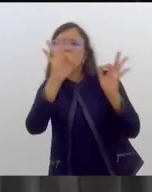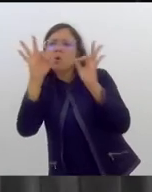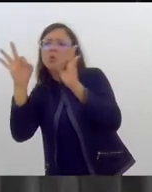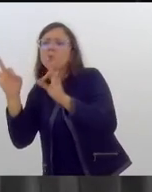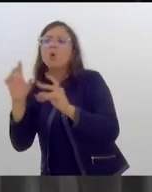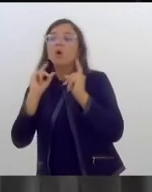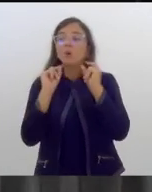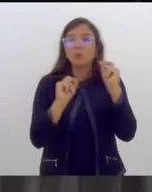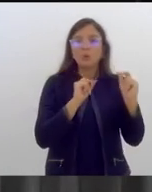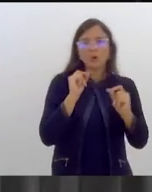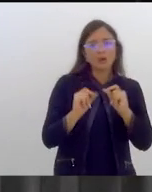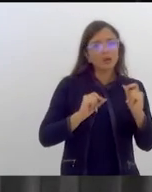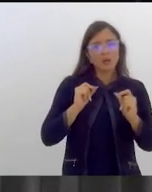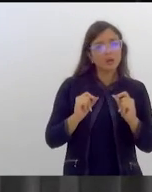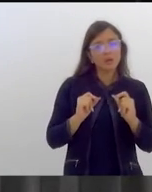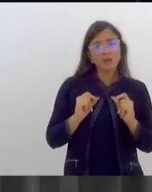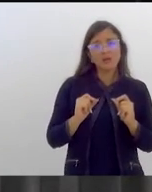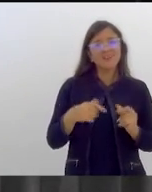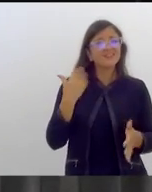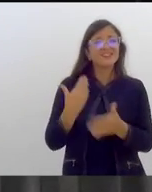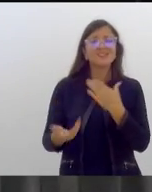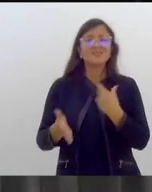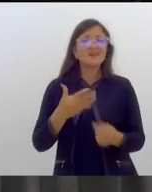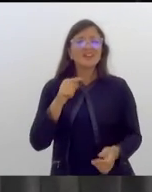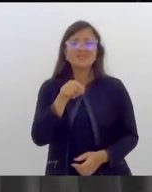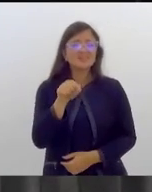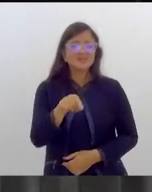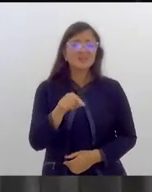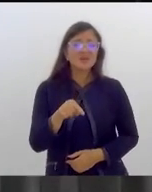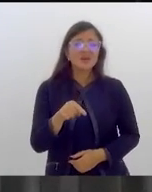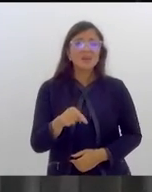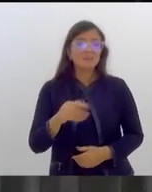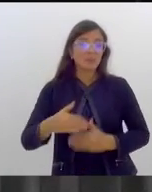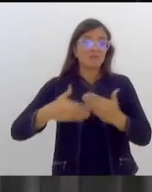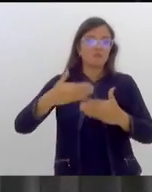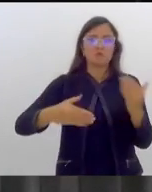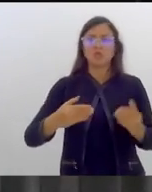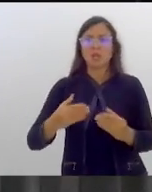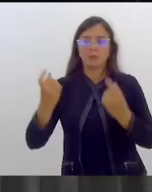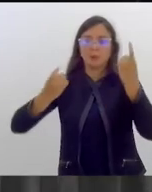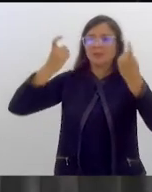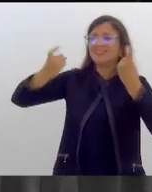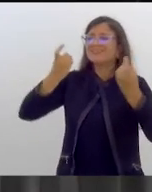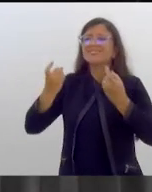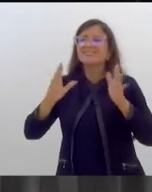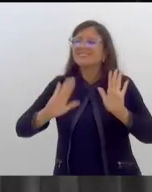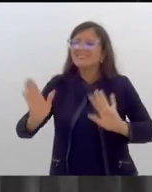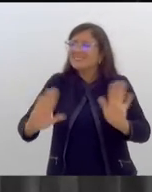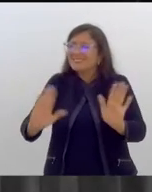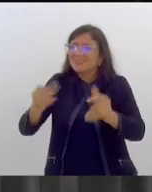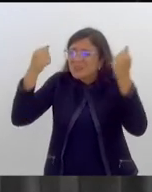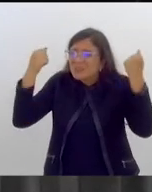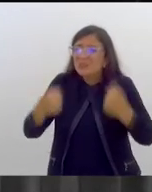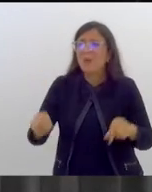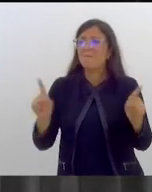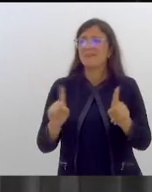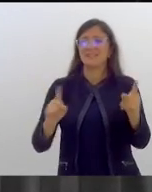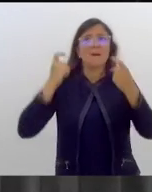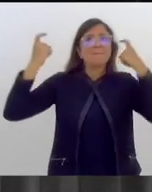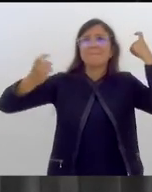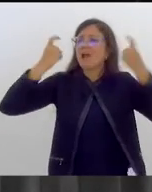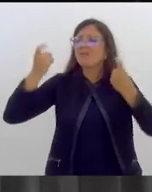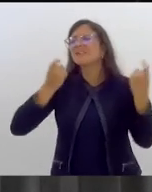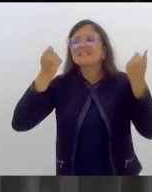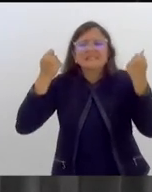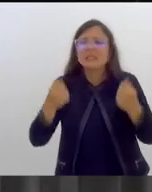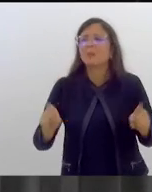que isso daí não vai dar em nada eu acho que a gente não deve ser é gastar vela com defunto ruim